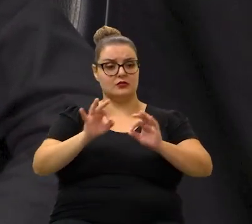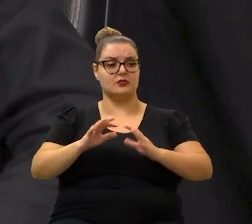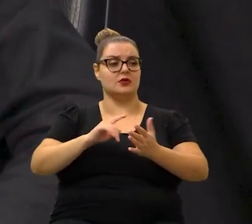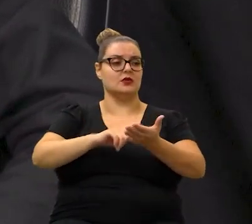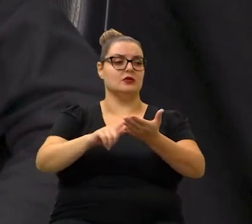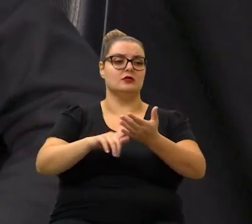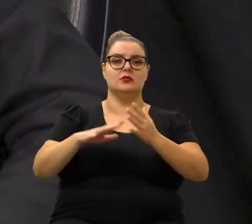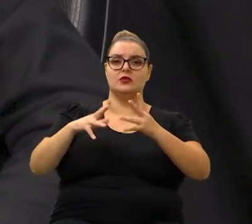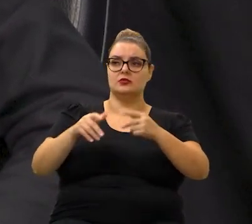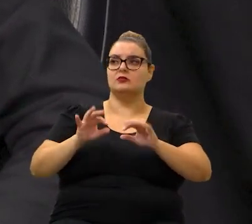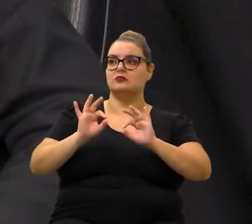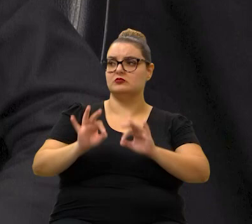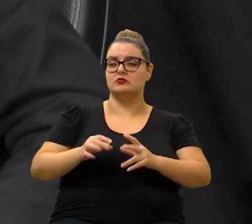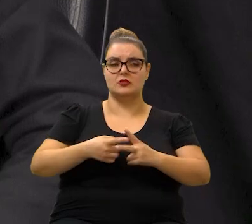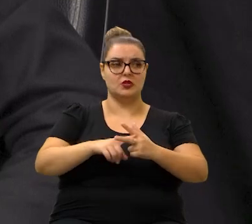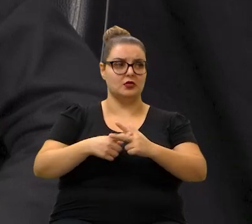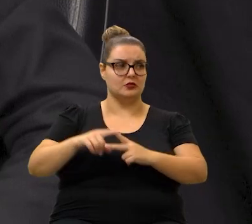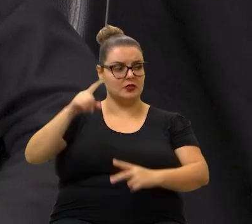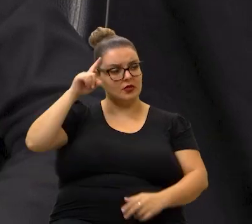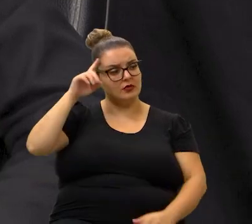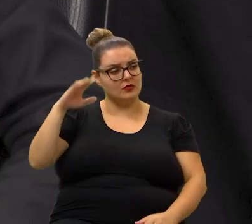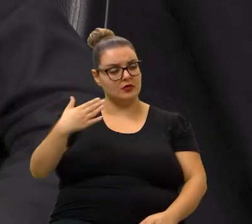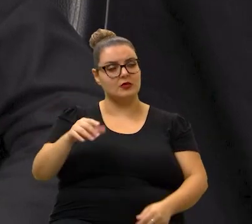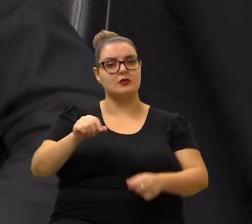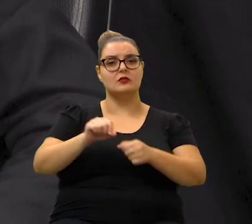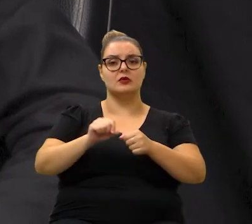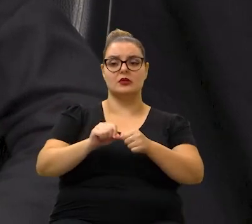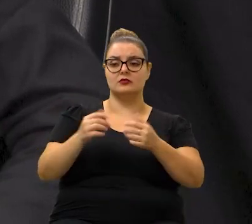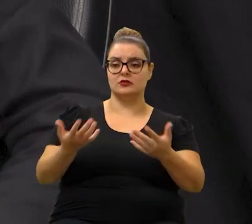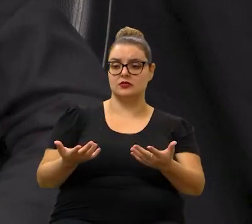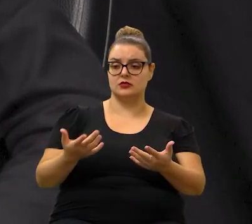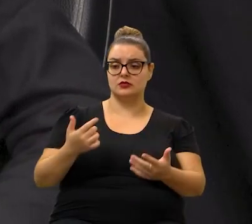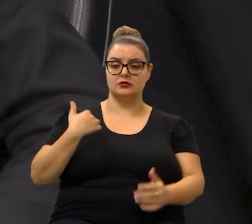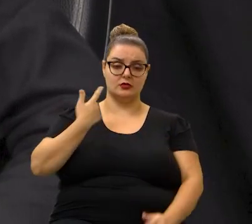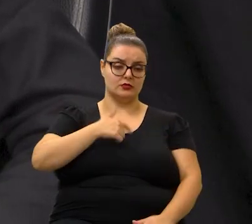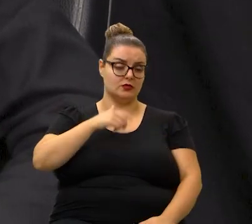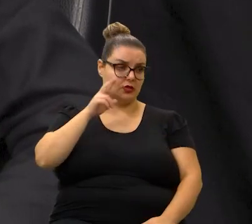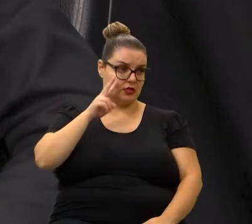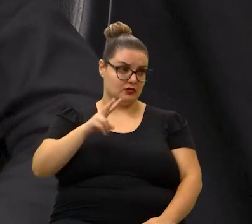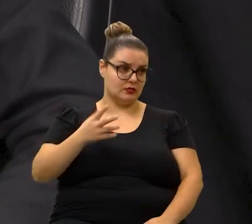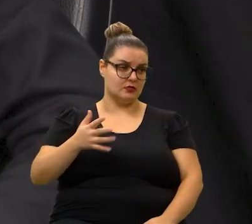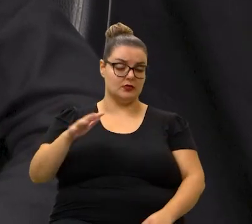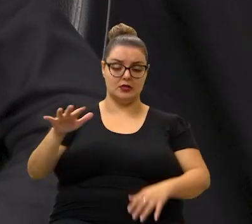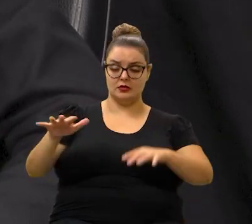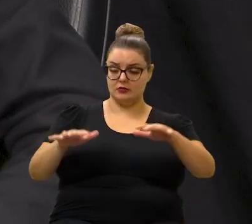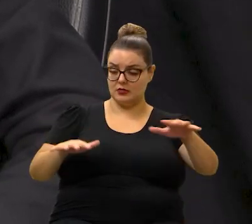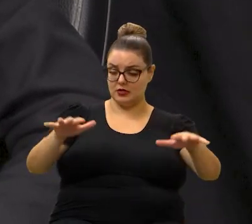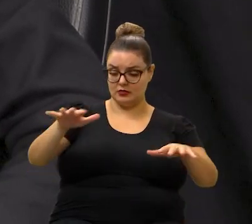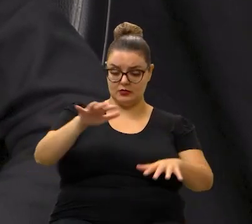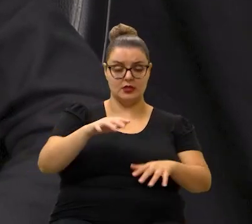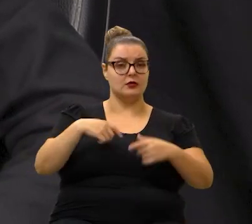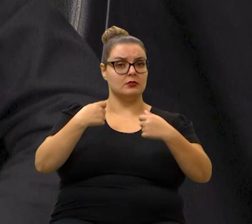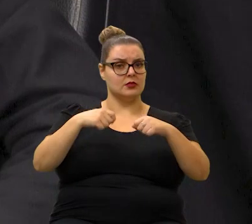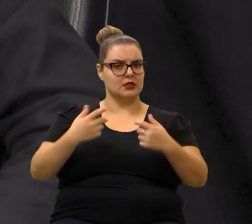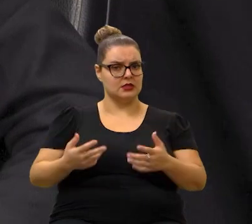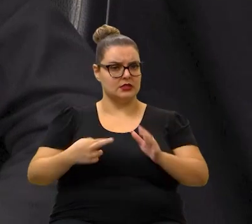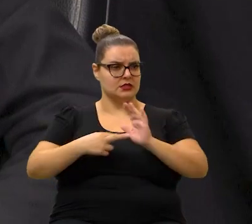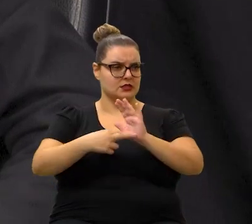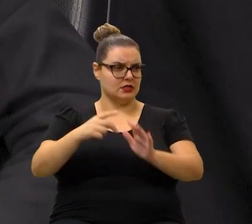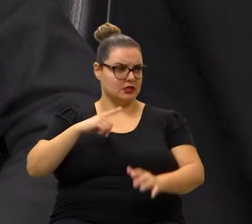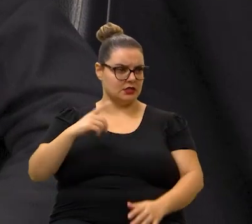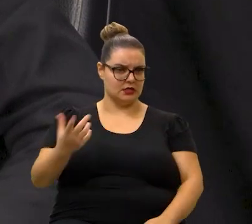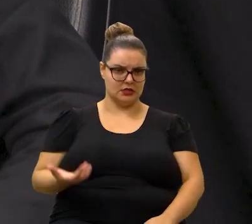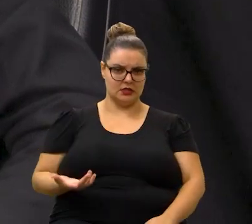Tudo limpo manutenção di áa que é feita então a gente vê que as regiões realmente precisam ter